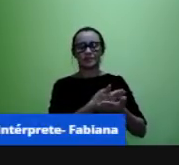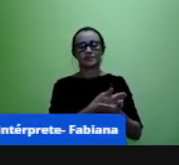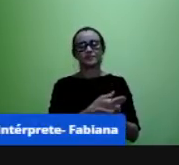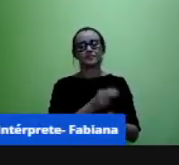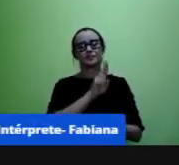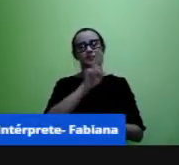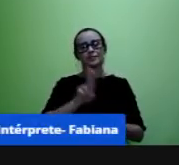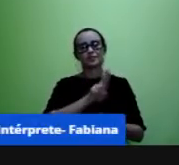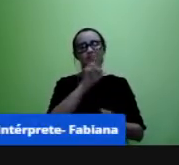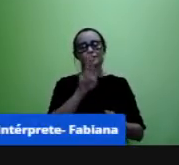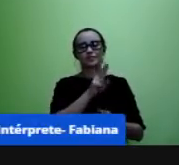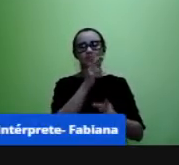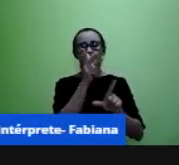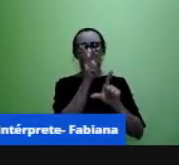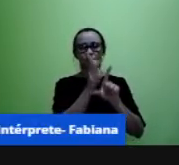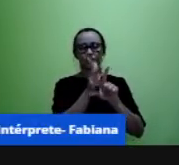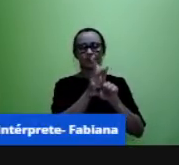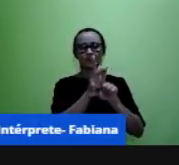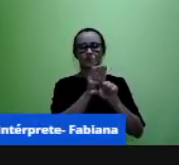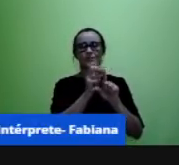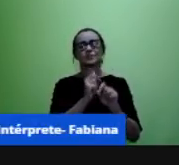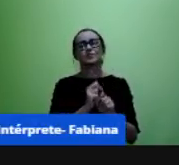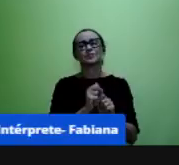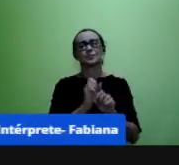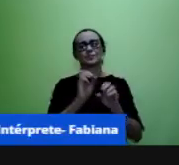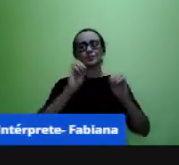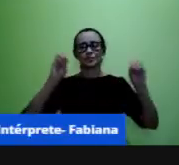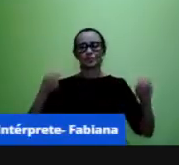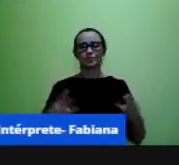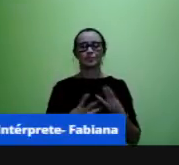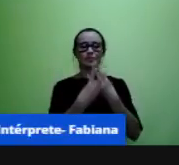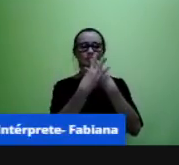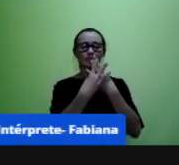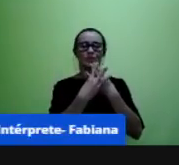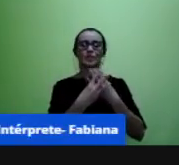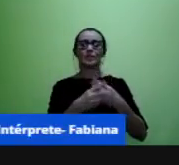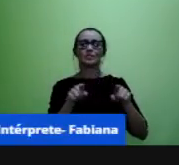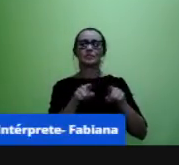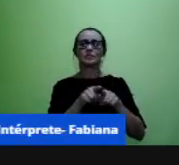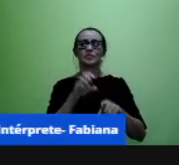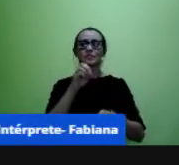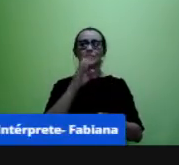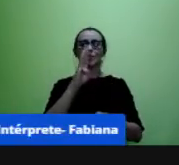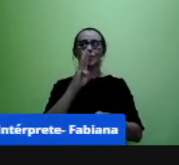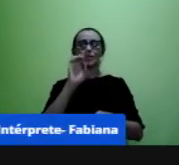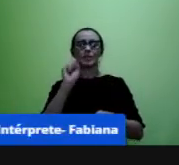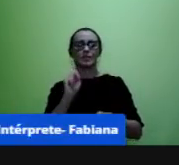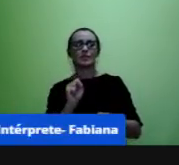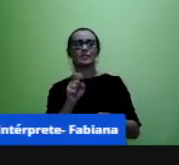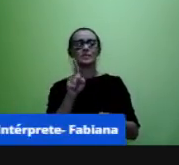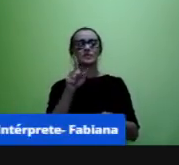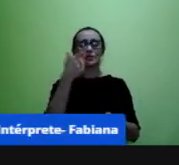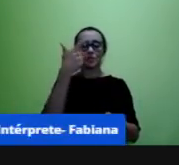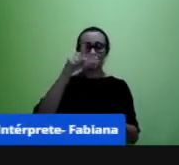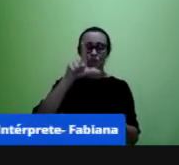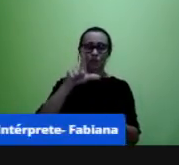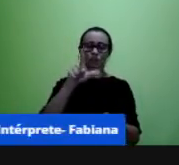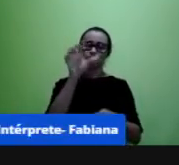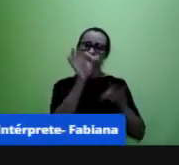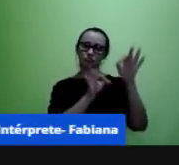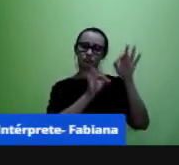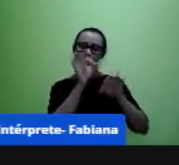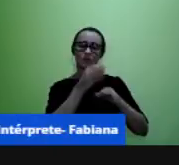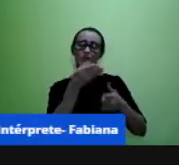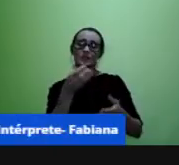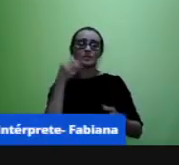o PowerPoint, o OBS Studio, que é para a gravação, e o Filmora 9 para a edição. Essas são as minhas